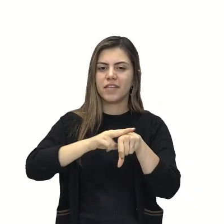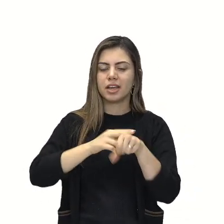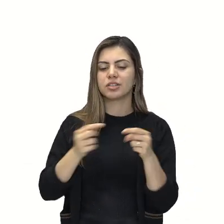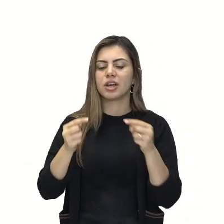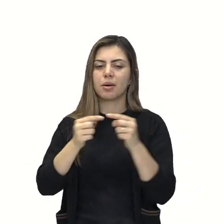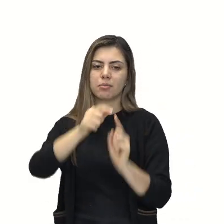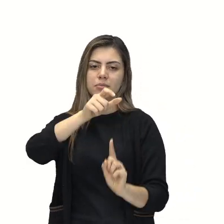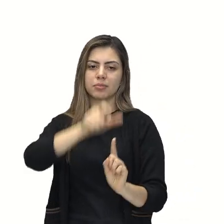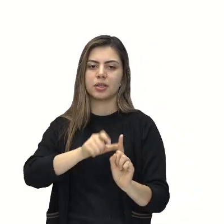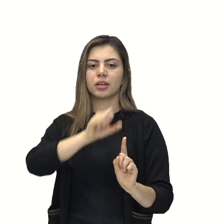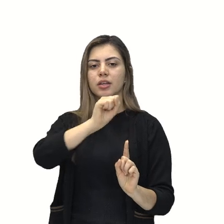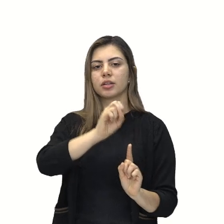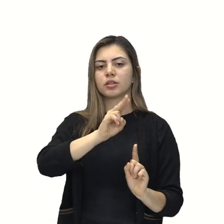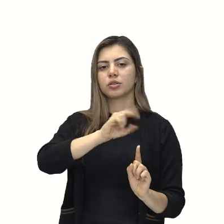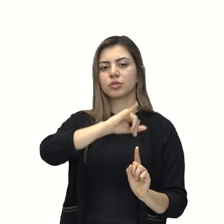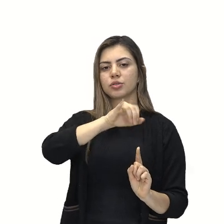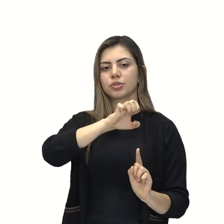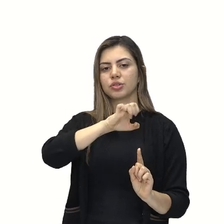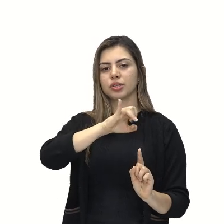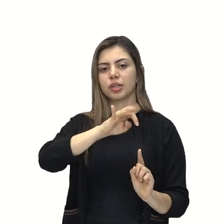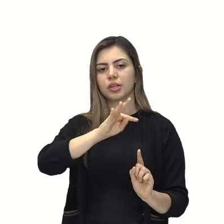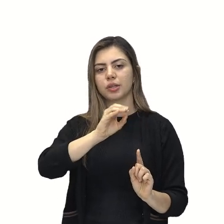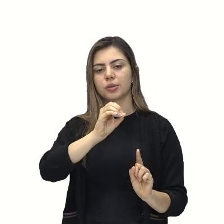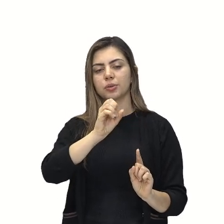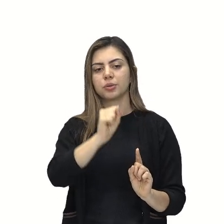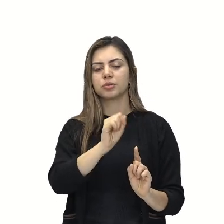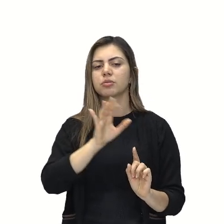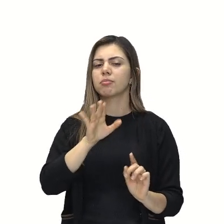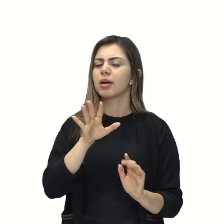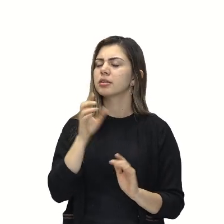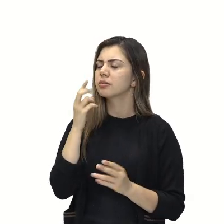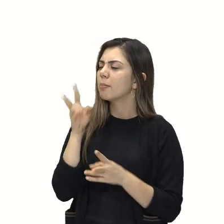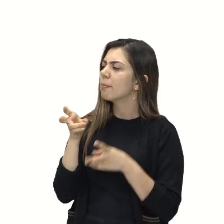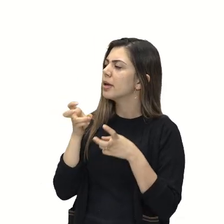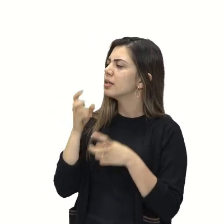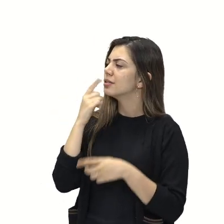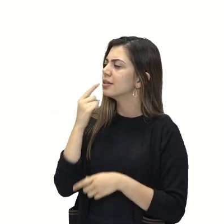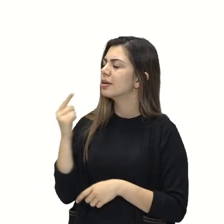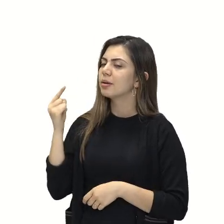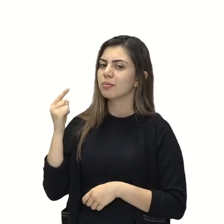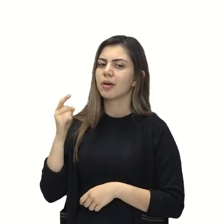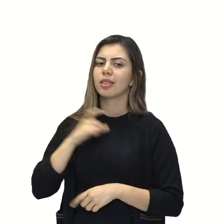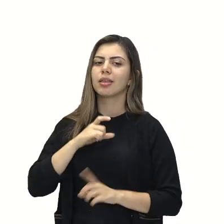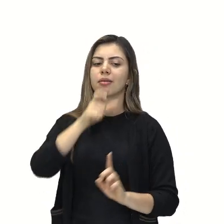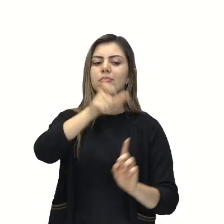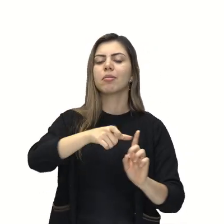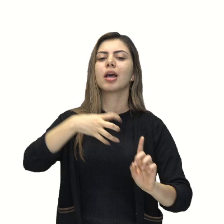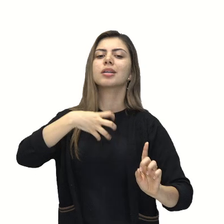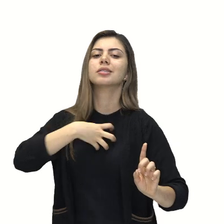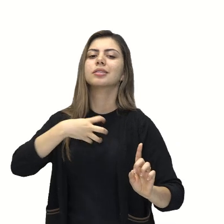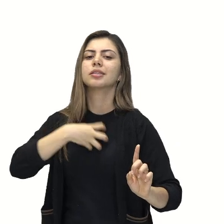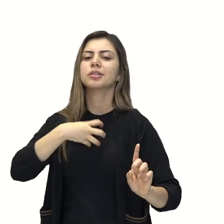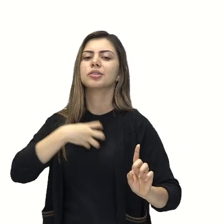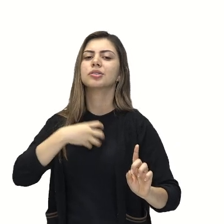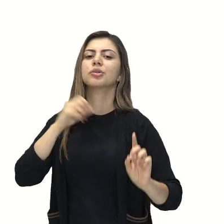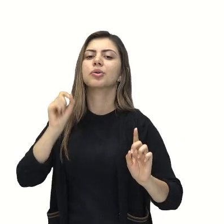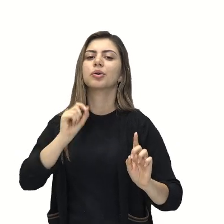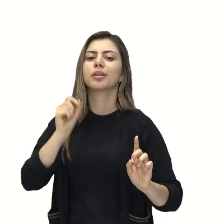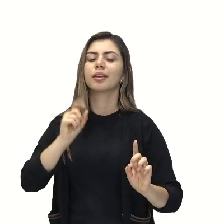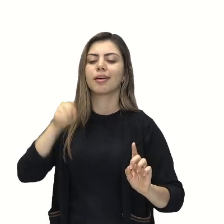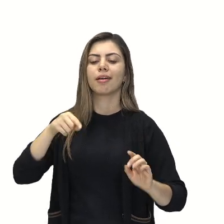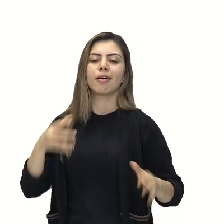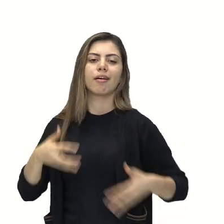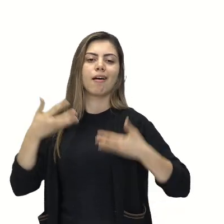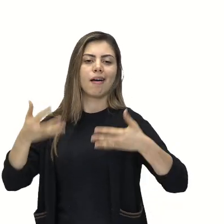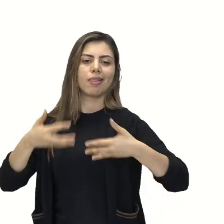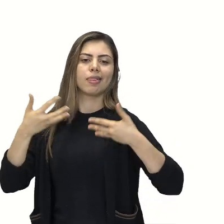sujeitos, certo? E esse estado, é essa palavrinha aqui. Aí,